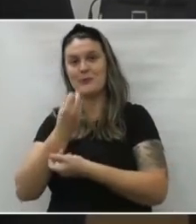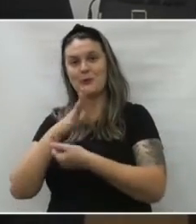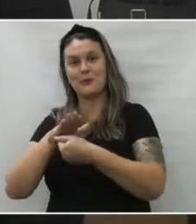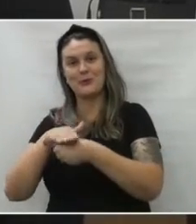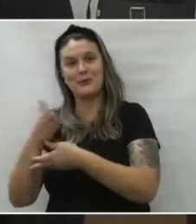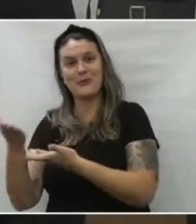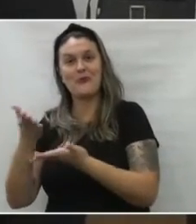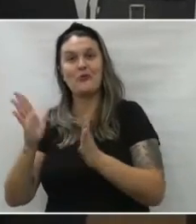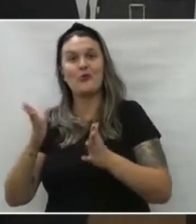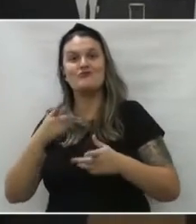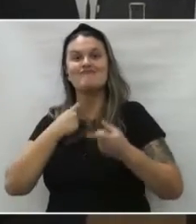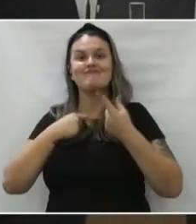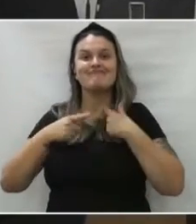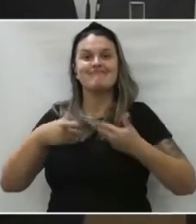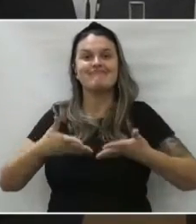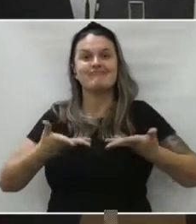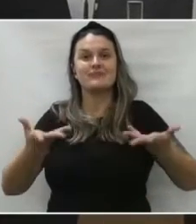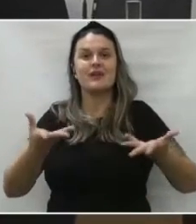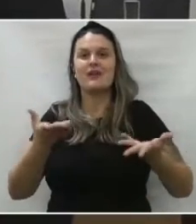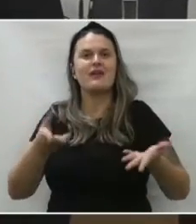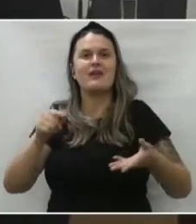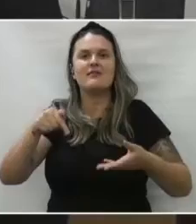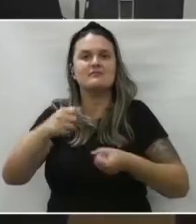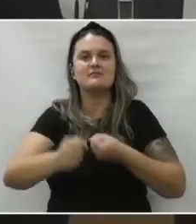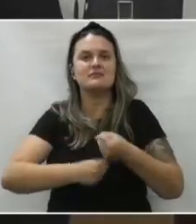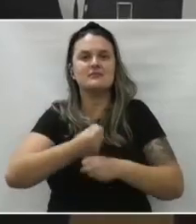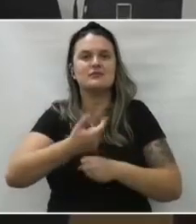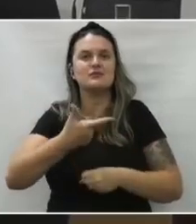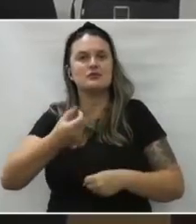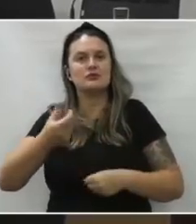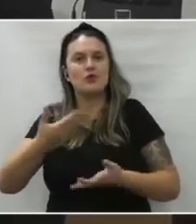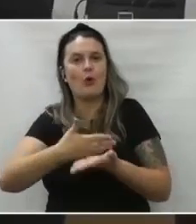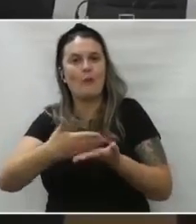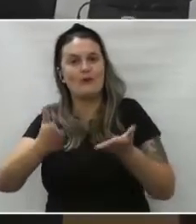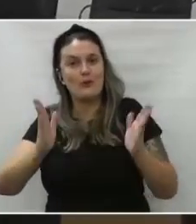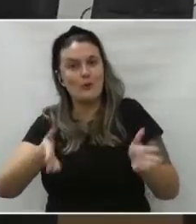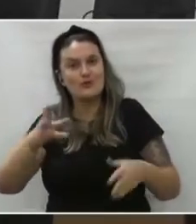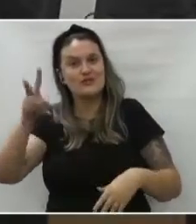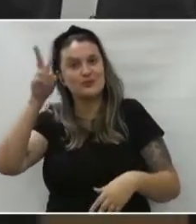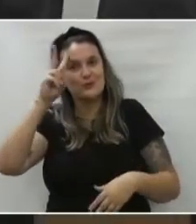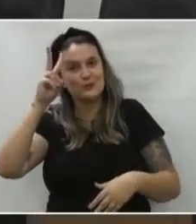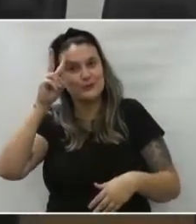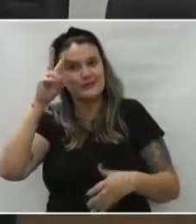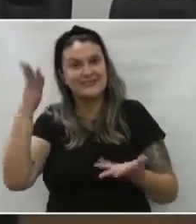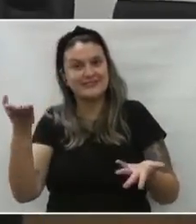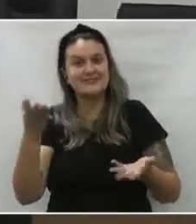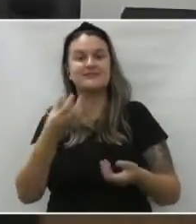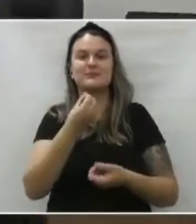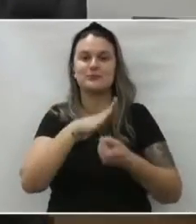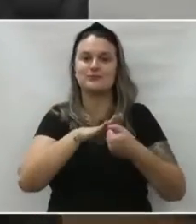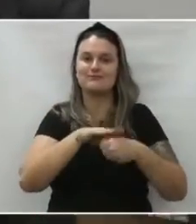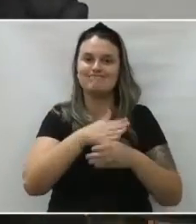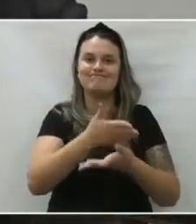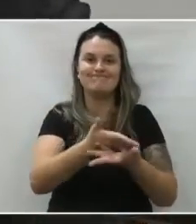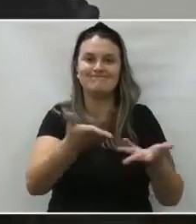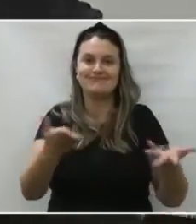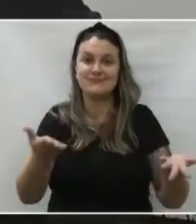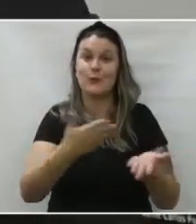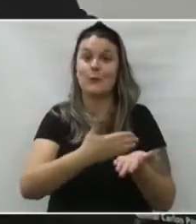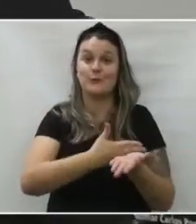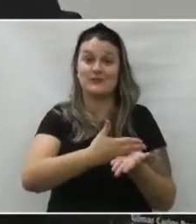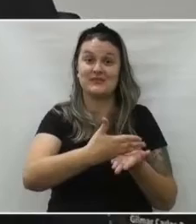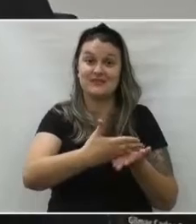expectativa para esse ano de 2020, começando hoje, nessa segunda-feira? Boa noite. Boa noite a todos.